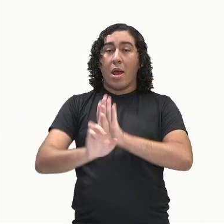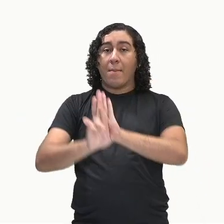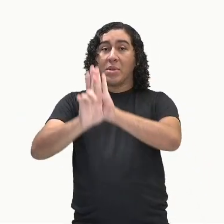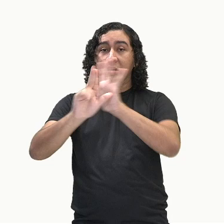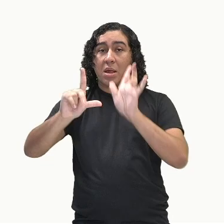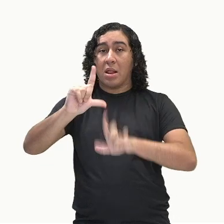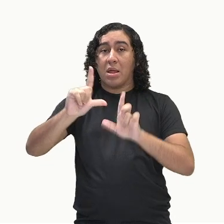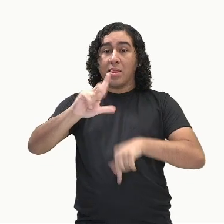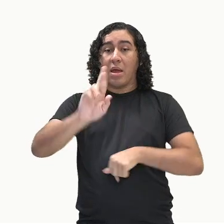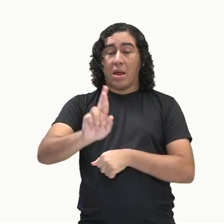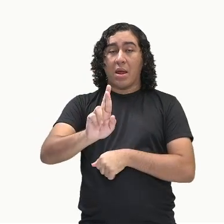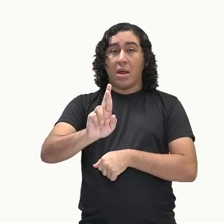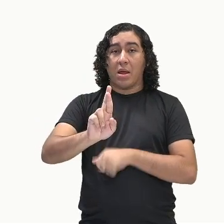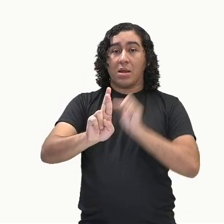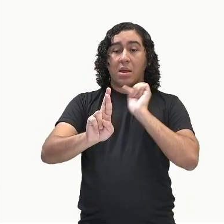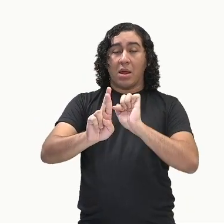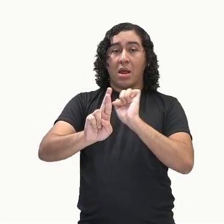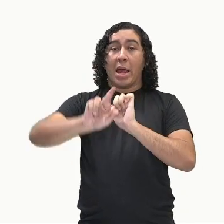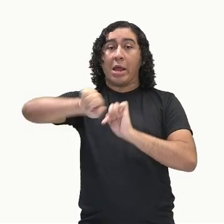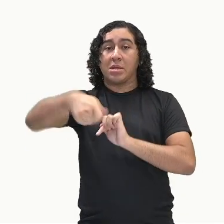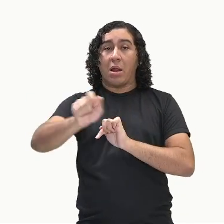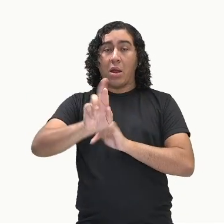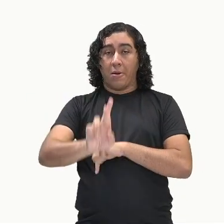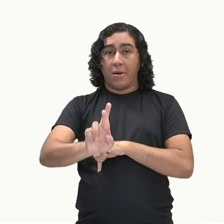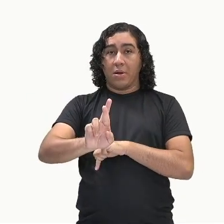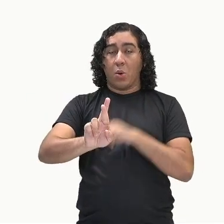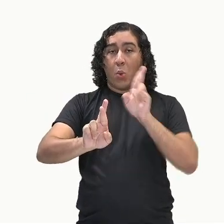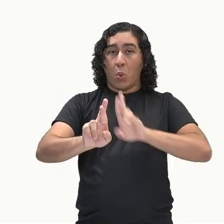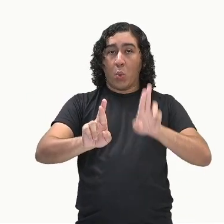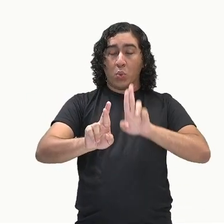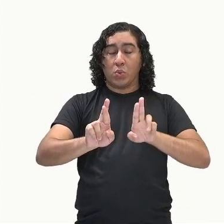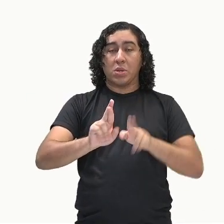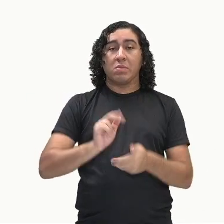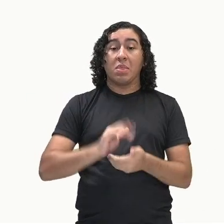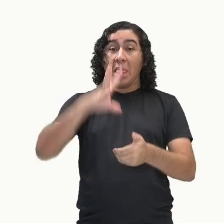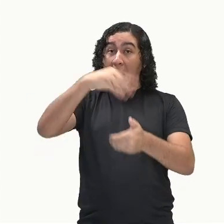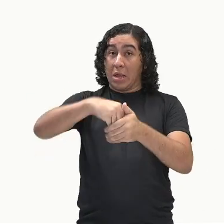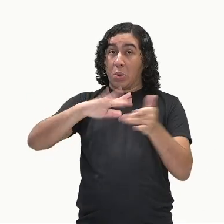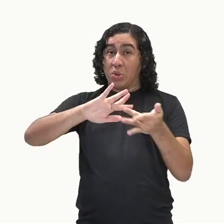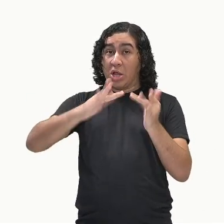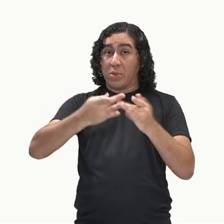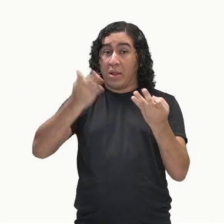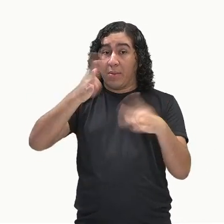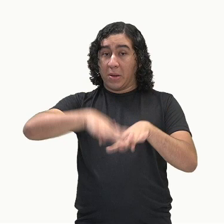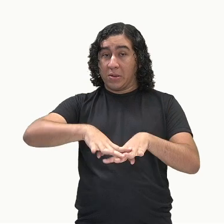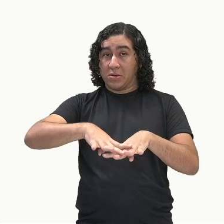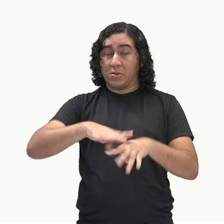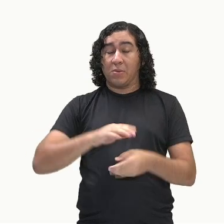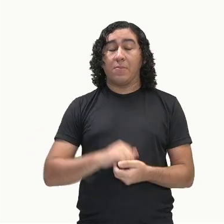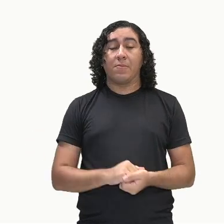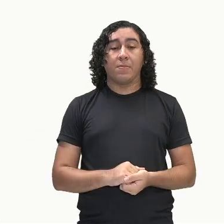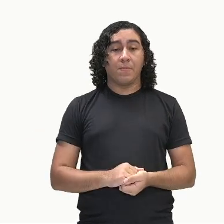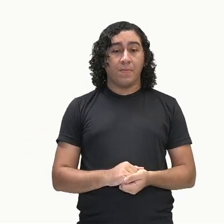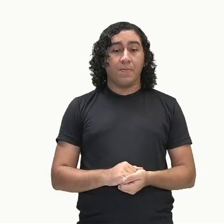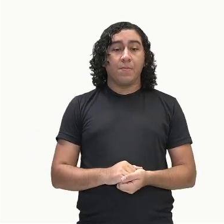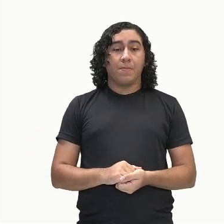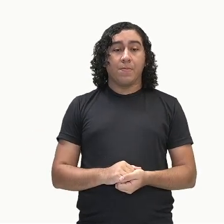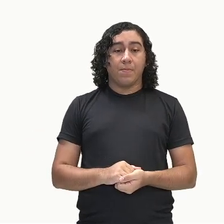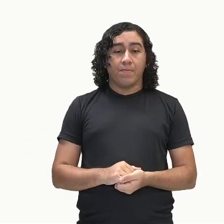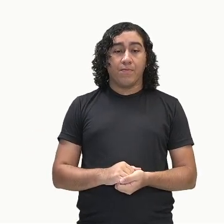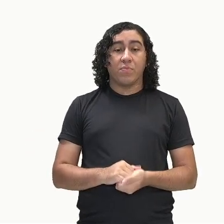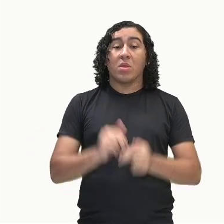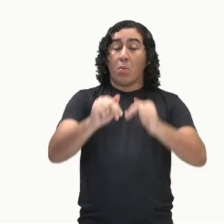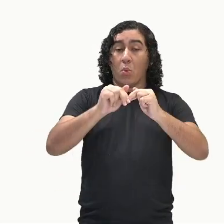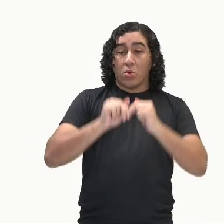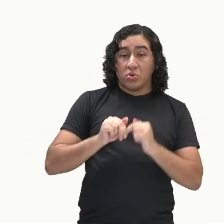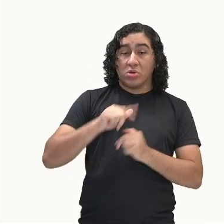letra R aqui. Portanto, nesse exemplo, temos o A1, que é o primeiro termo, 7, né?